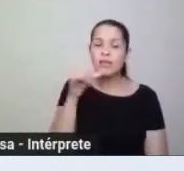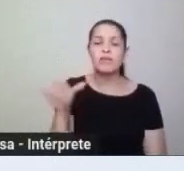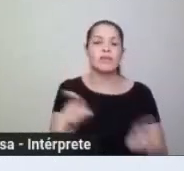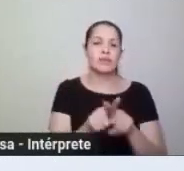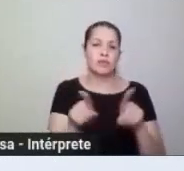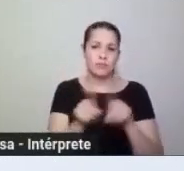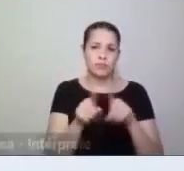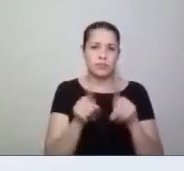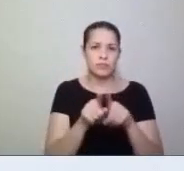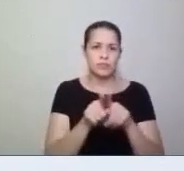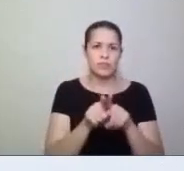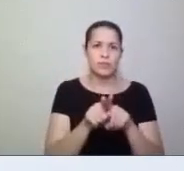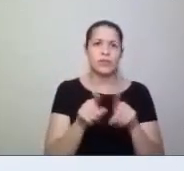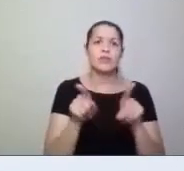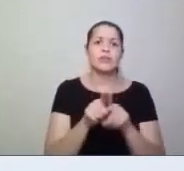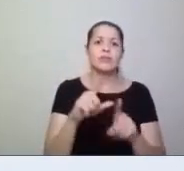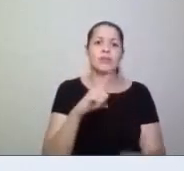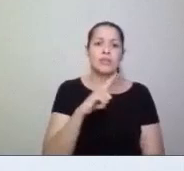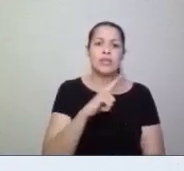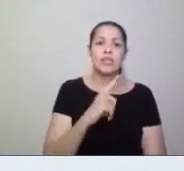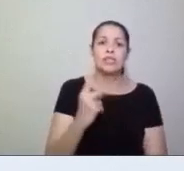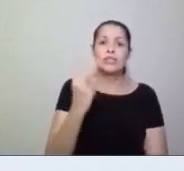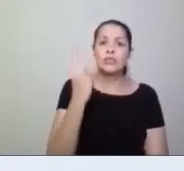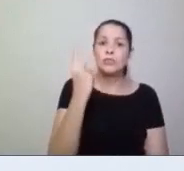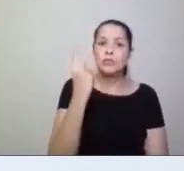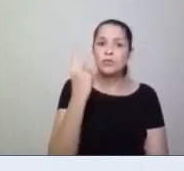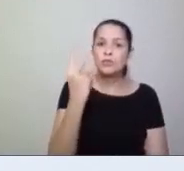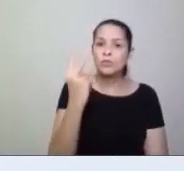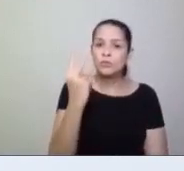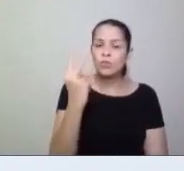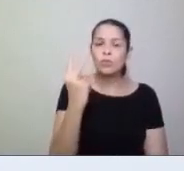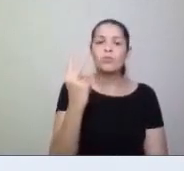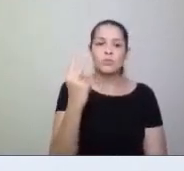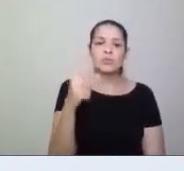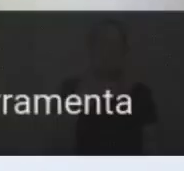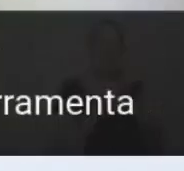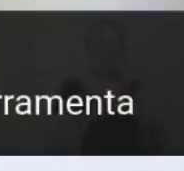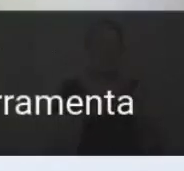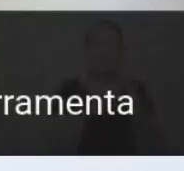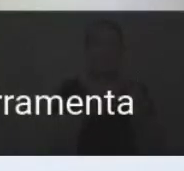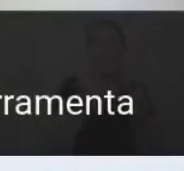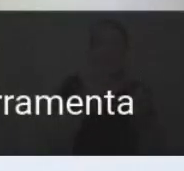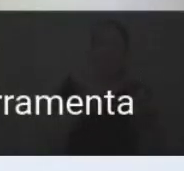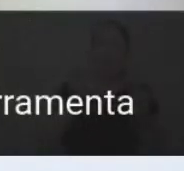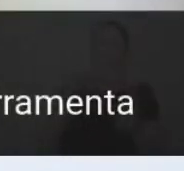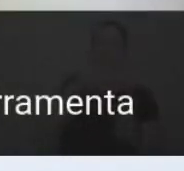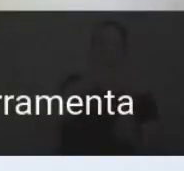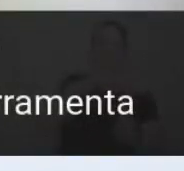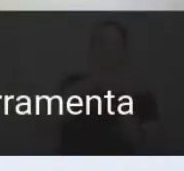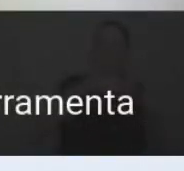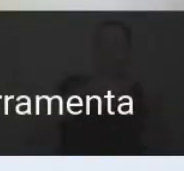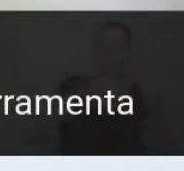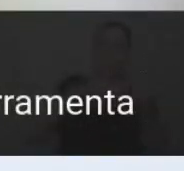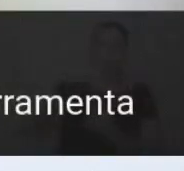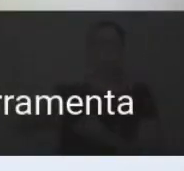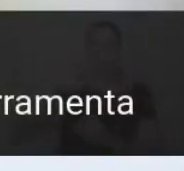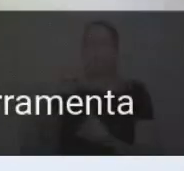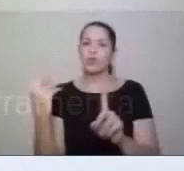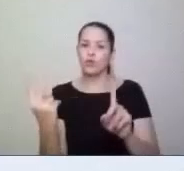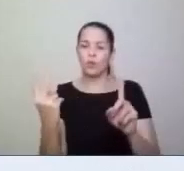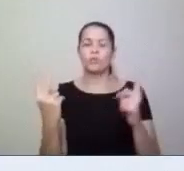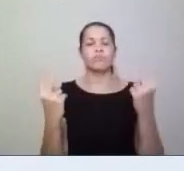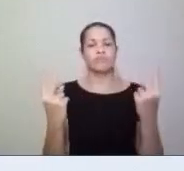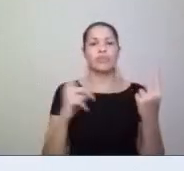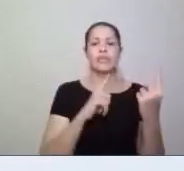secundário. Tem 2 sensores em cada motor, no caso, rolamento 1 e 2, inicialmente, que a gente